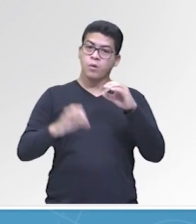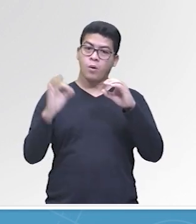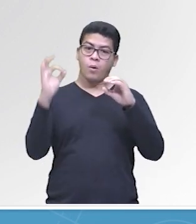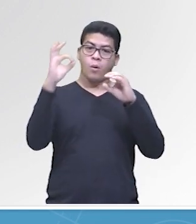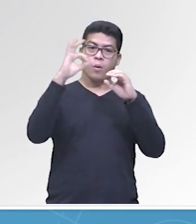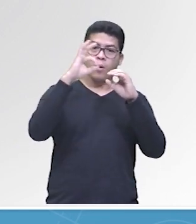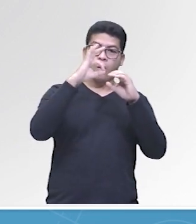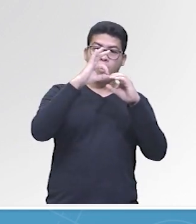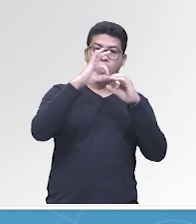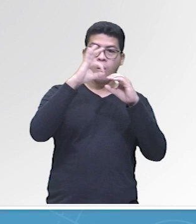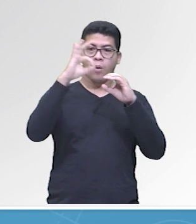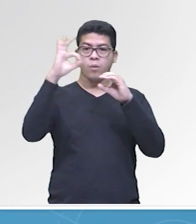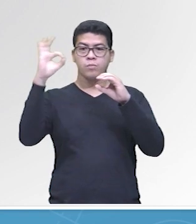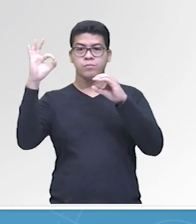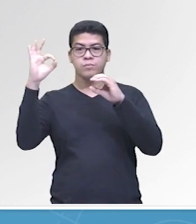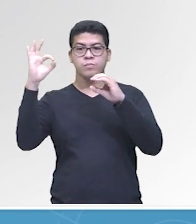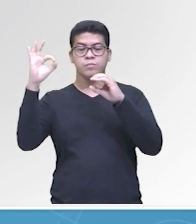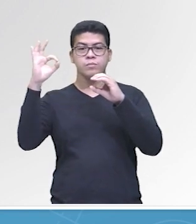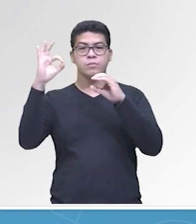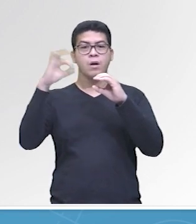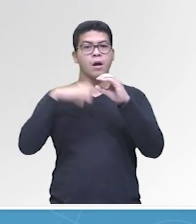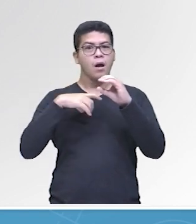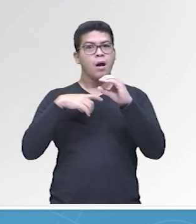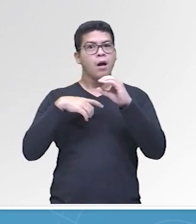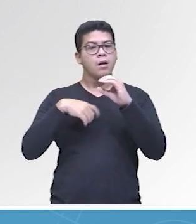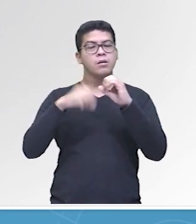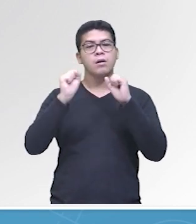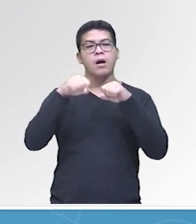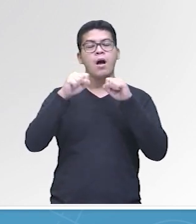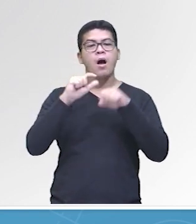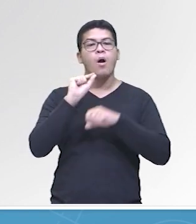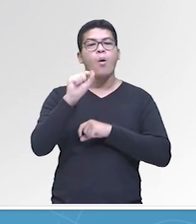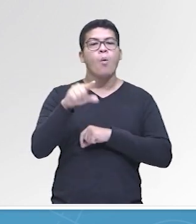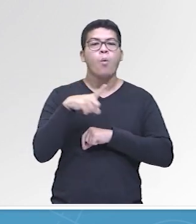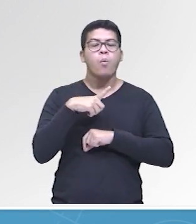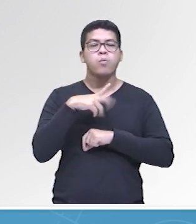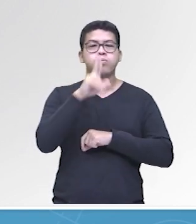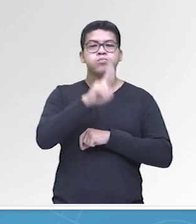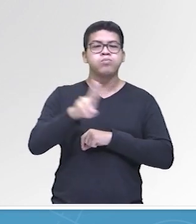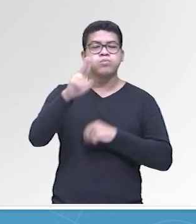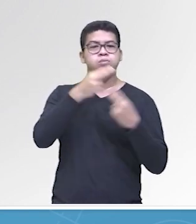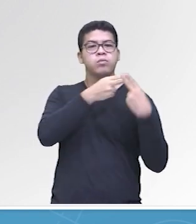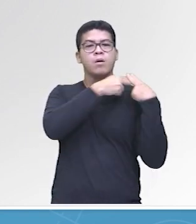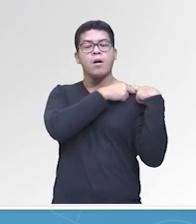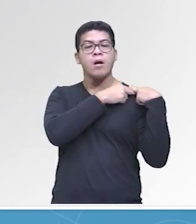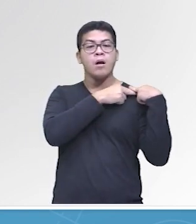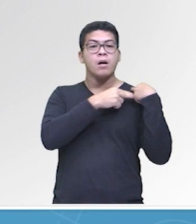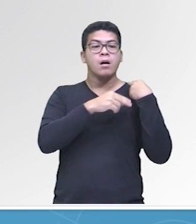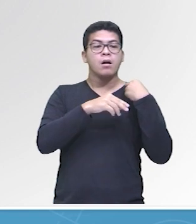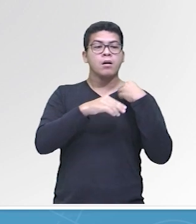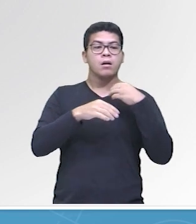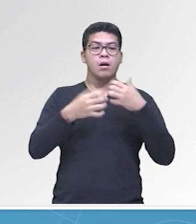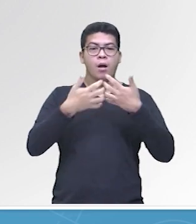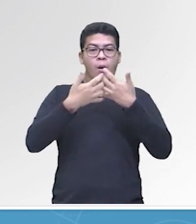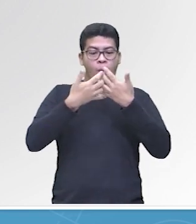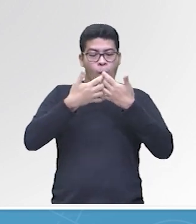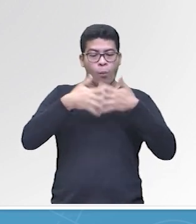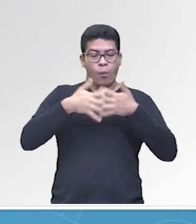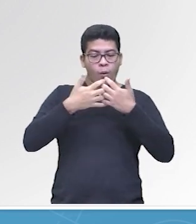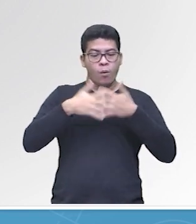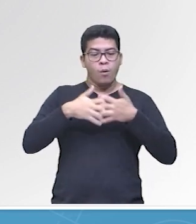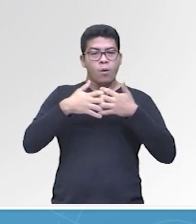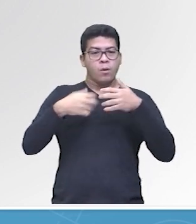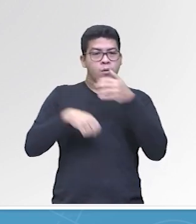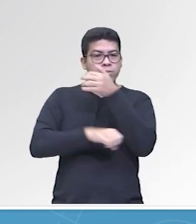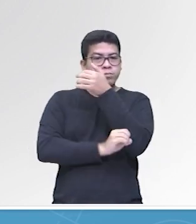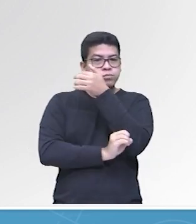organelas responsáveis pela digestão celular. Sim, os lisossomos, quando há algo que precisa ser substituído dentro da célula, alguma organela